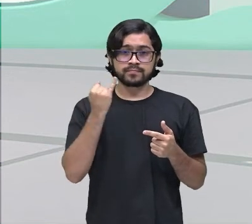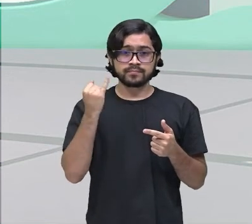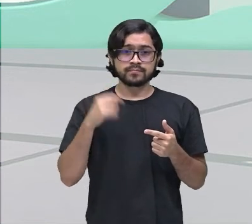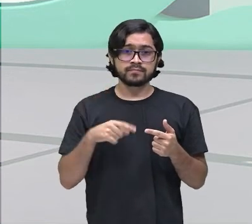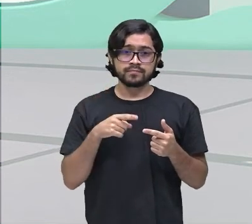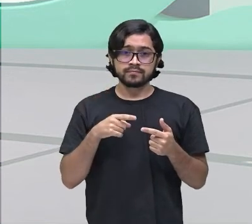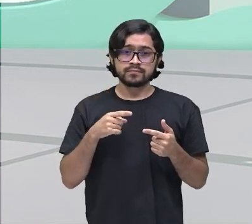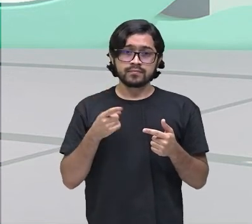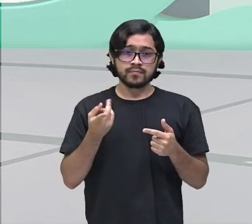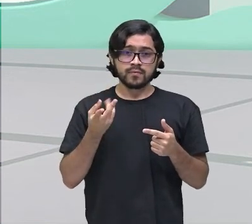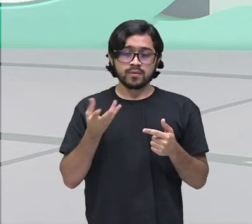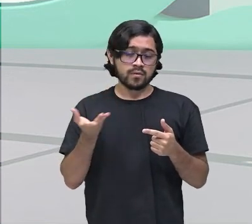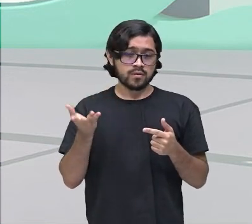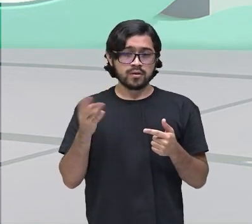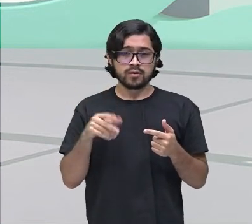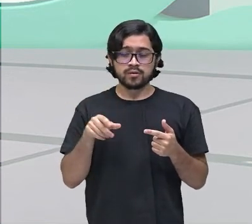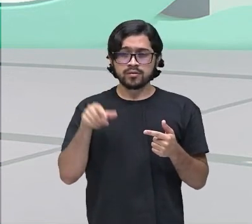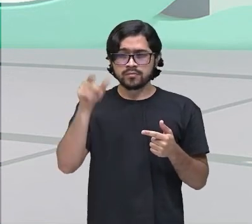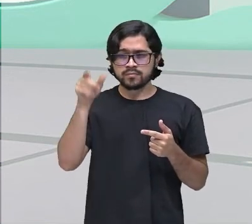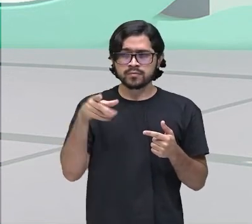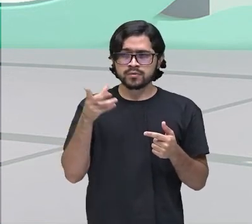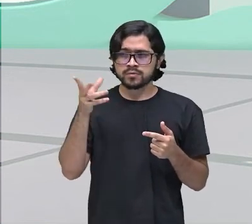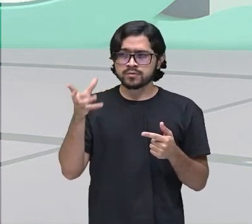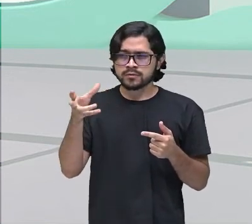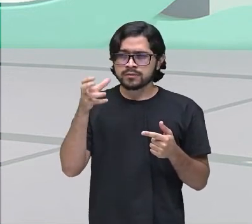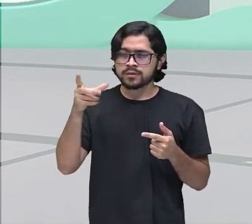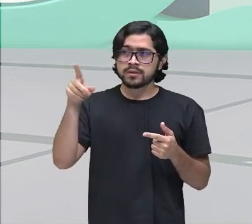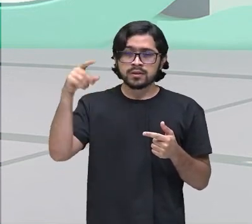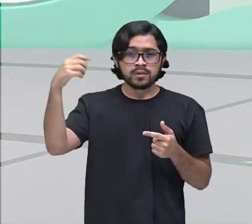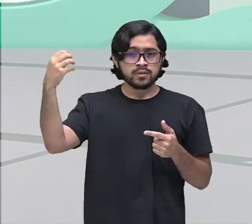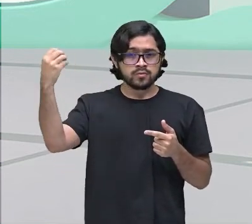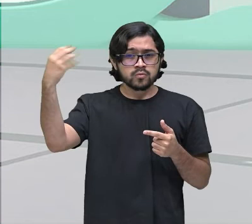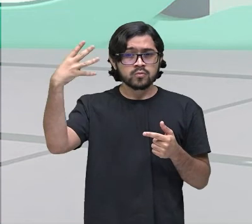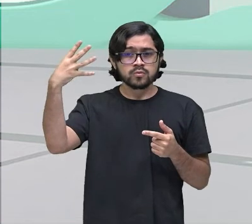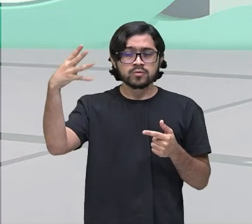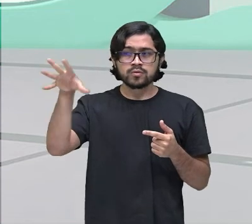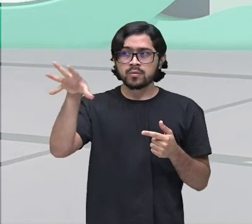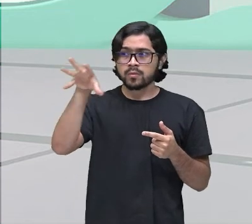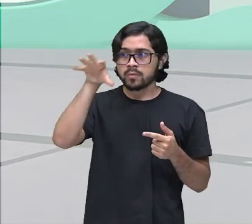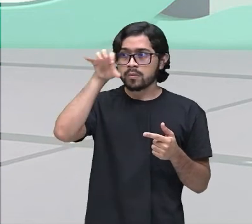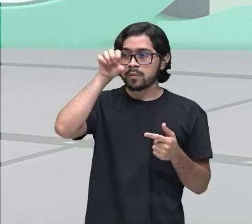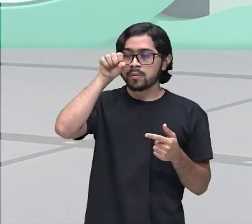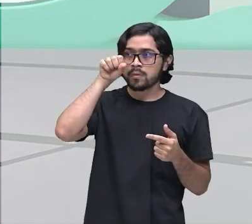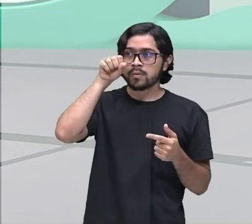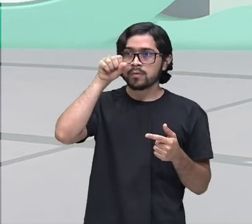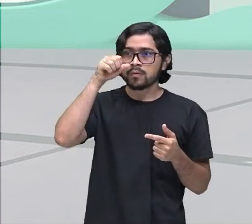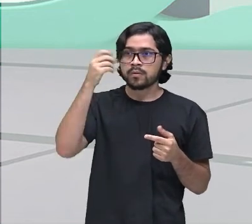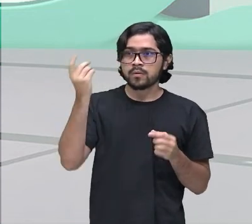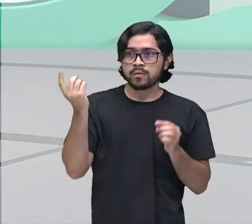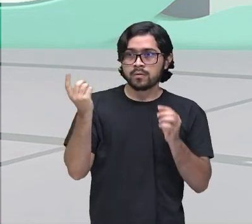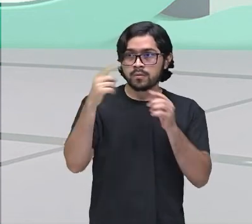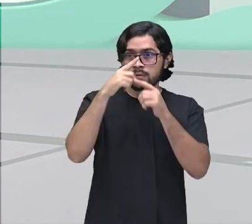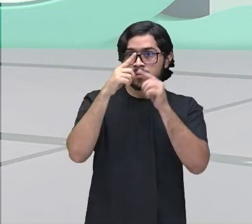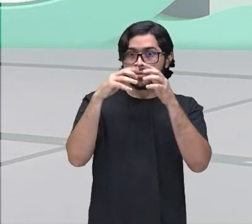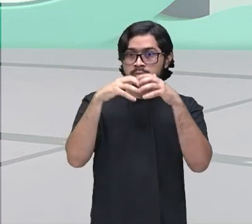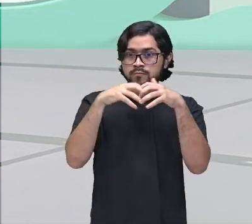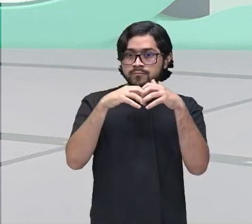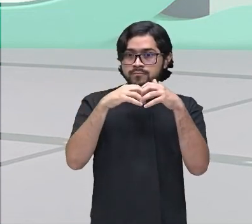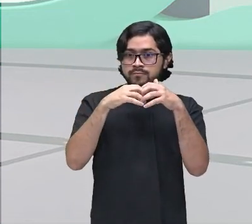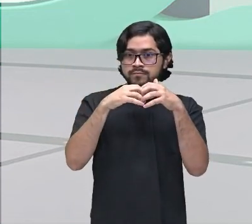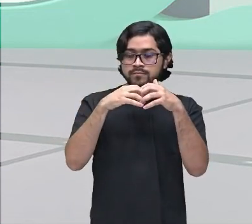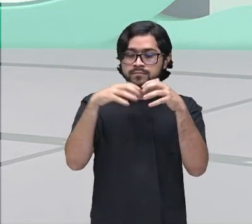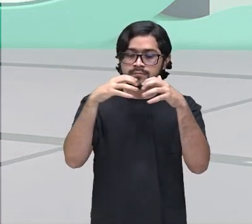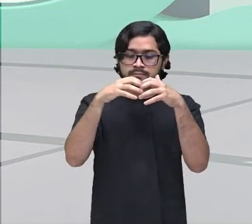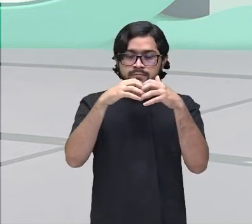por meio do qual a luz consegue entrar pelos nossos olhos e essa informação vai ser enviada para o cérebro e